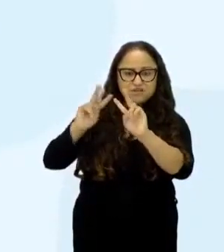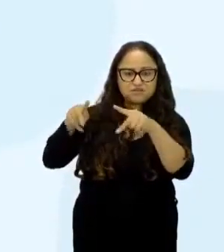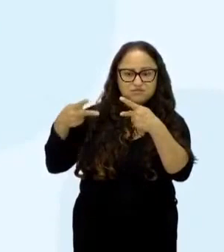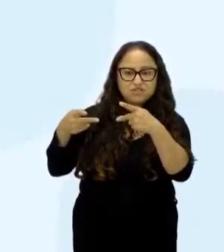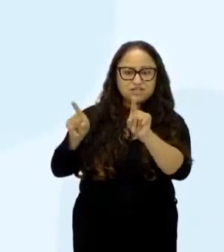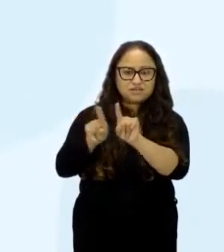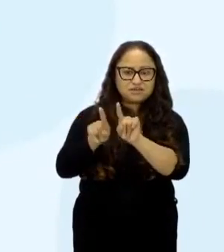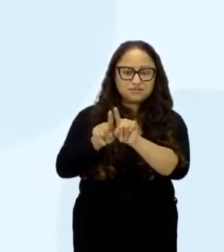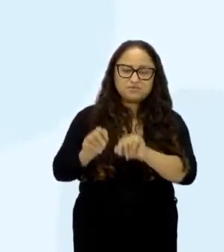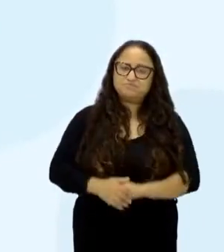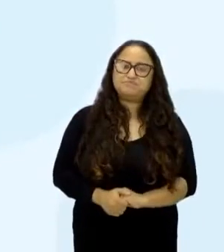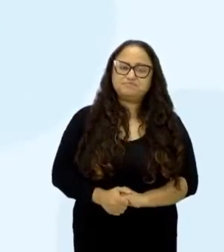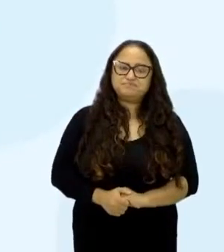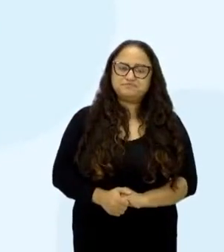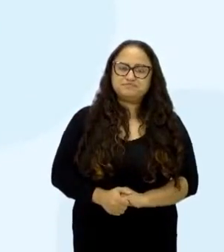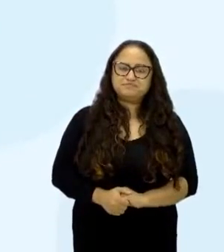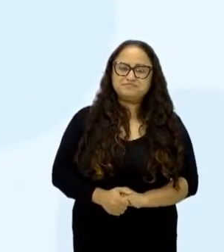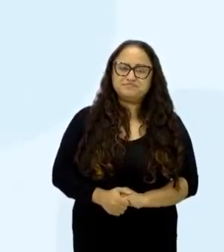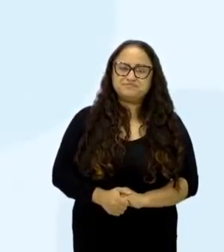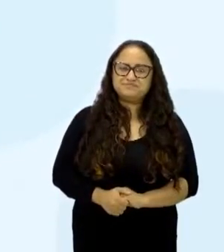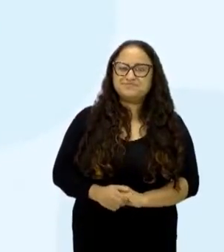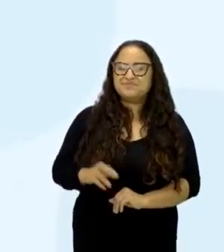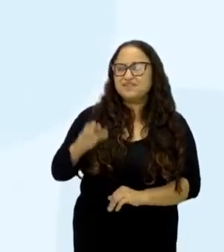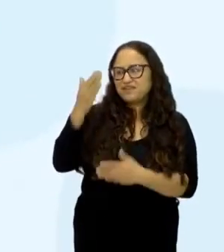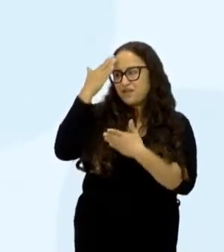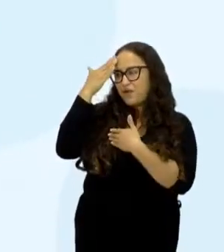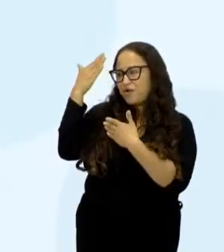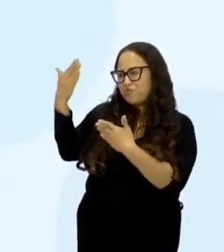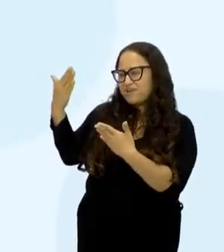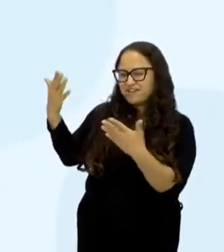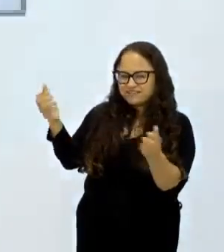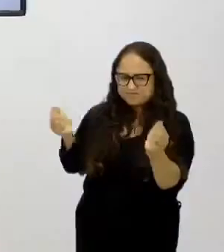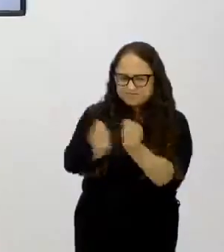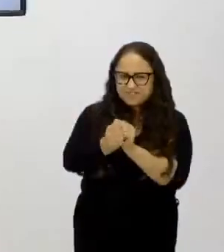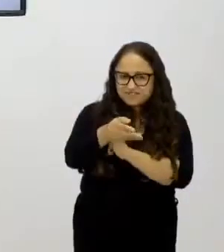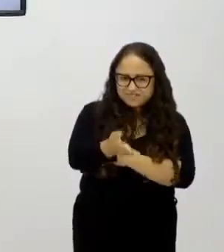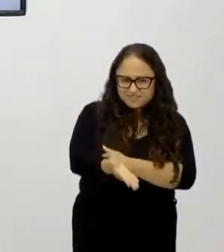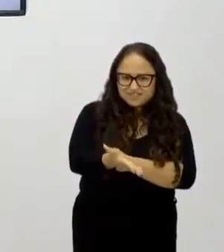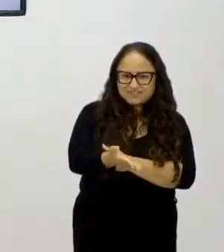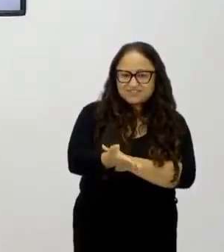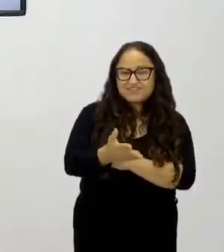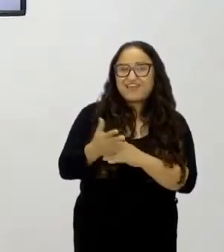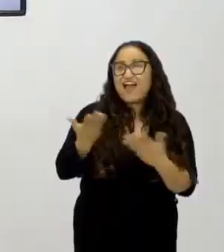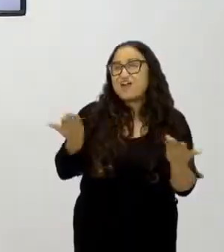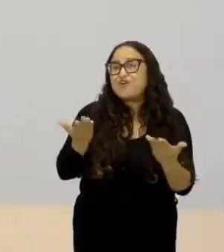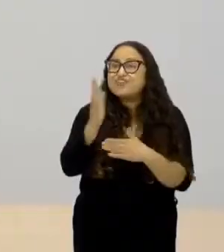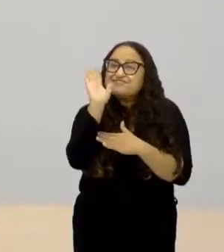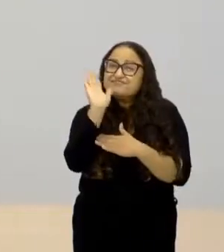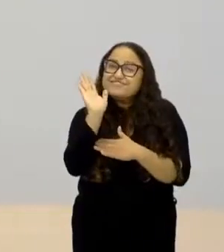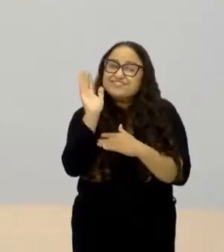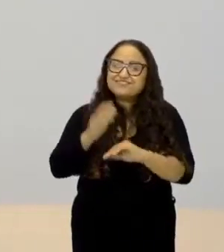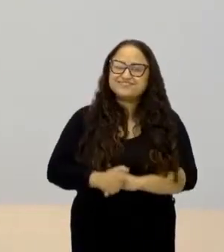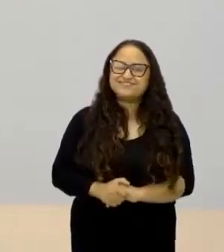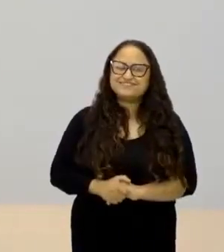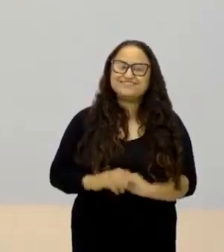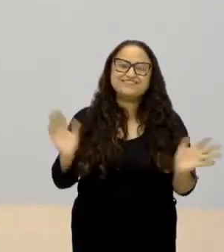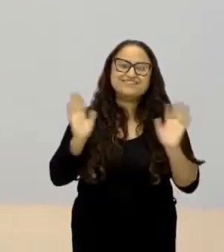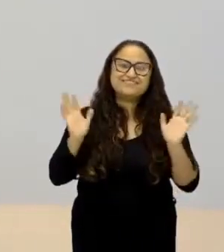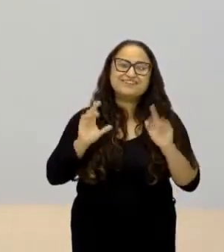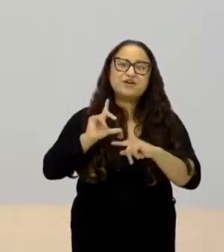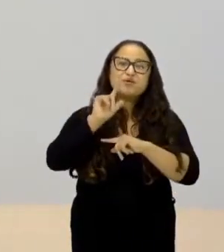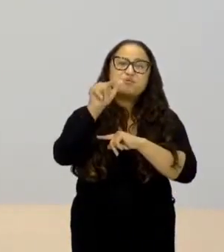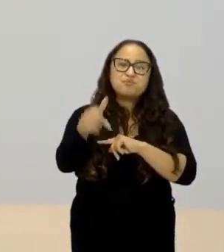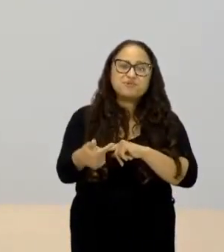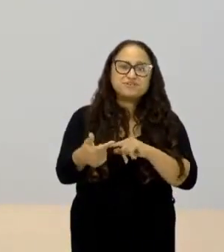para vocês. Ok? Rô, thank you for being here. And time to say goodbye. See you. Have